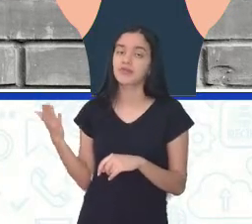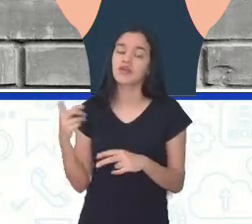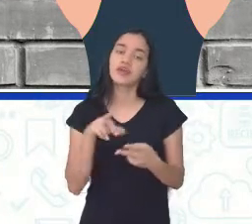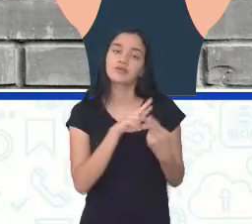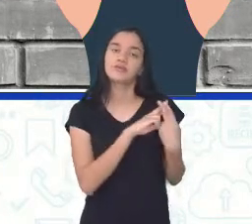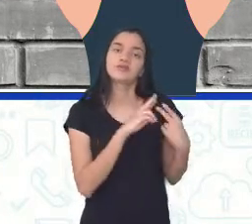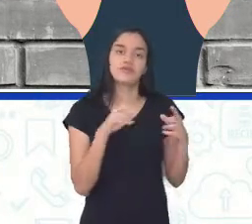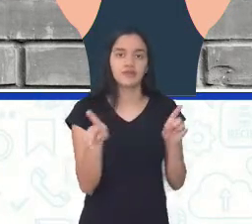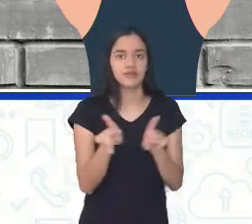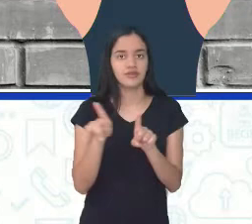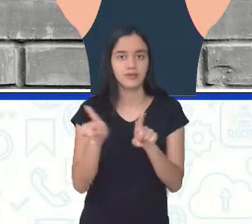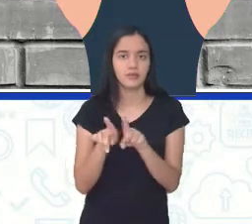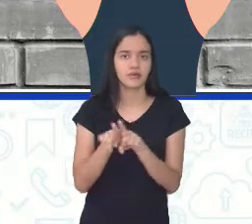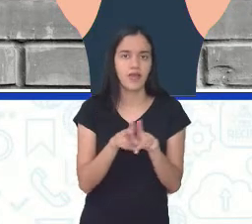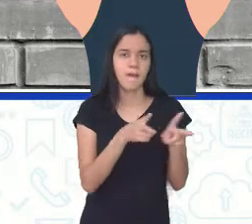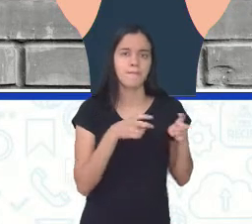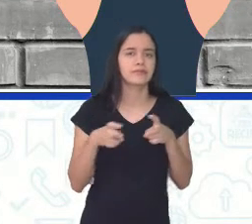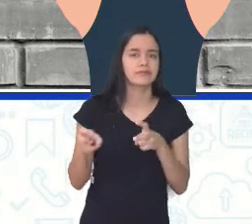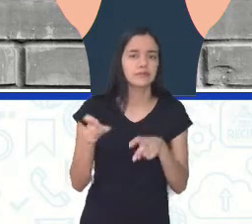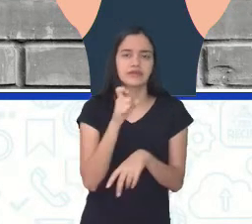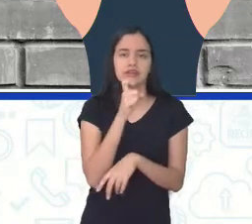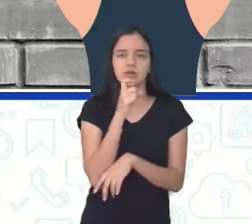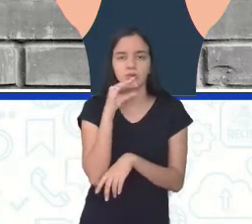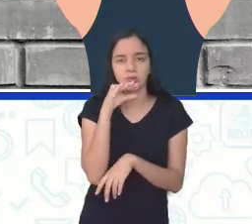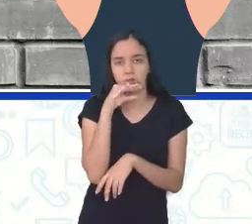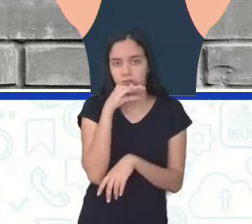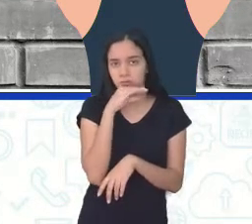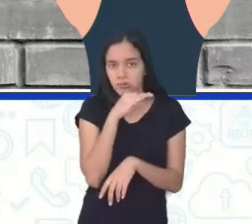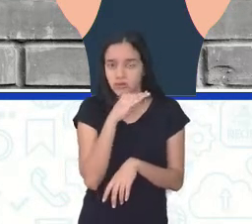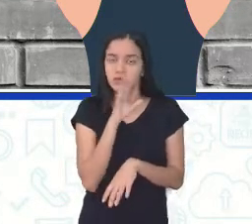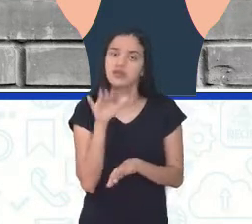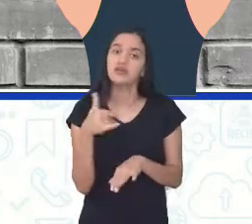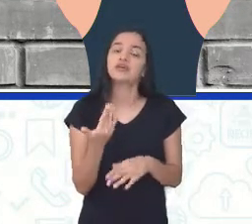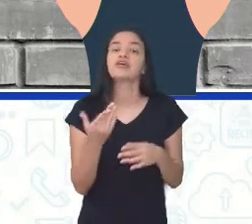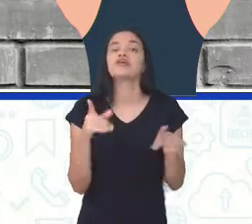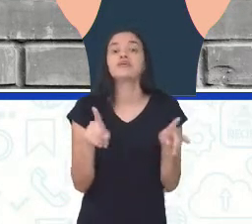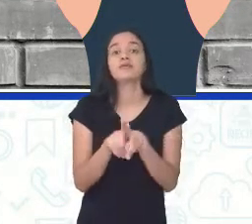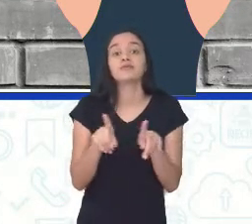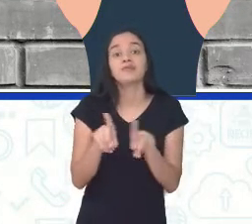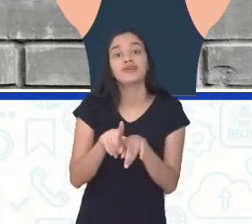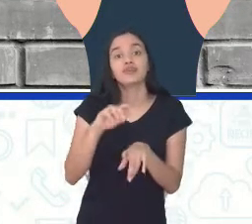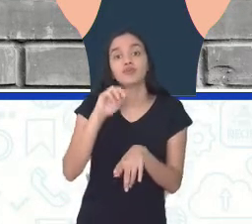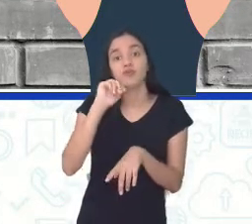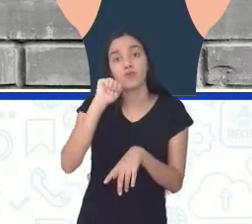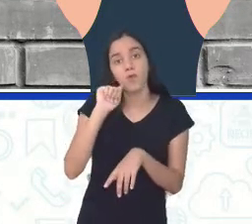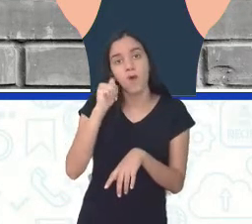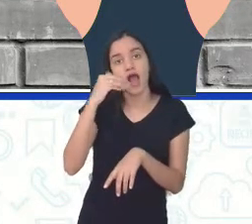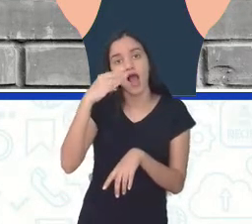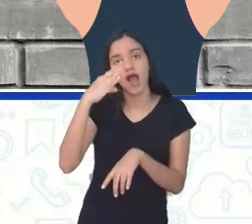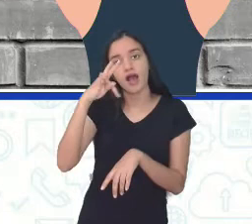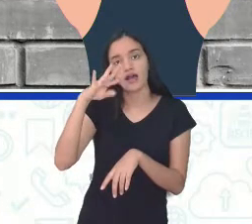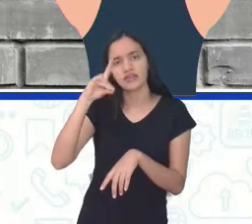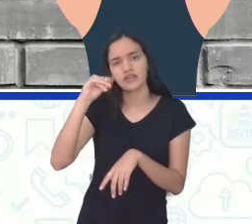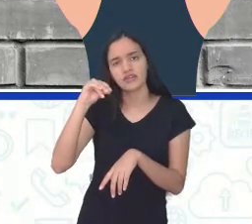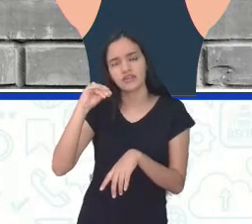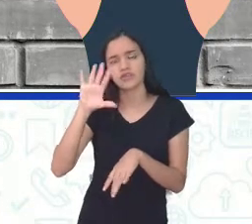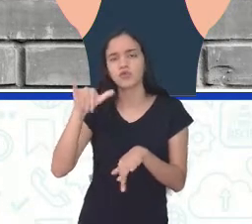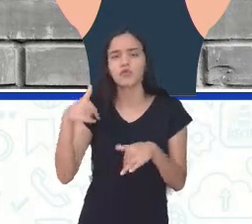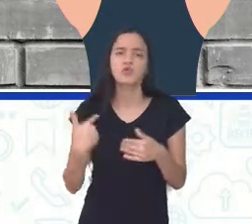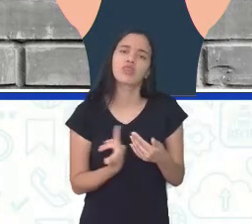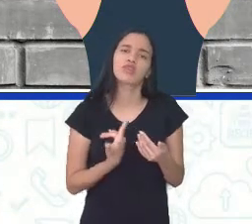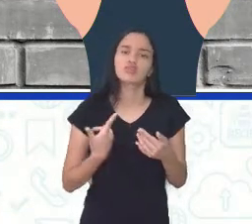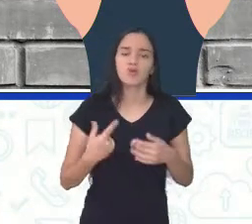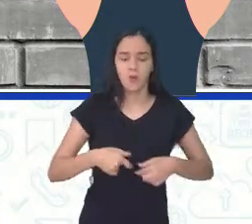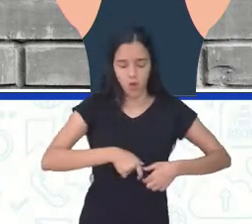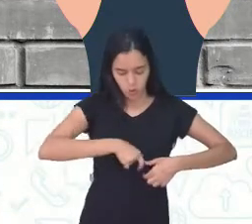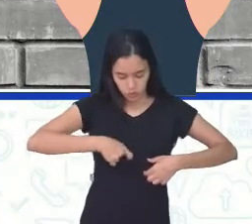responsáveis na questão de perceber a temperatura interna, os ácidos, né? A questão de alguma coisa que a gente come lá no